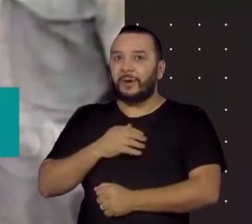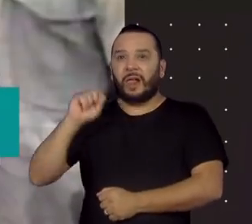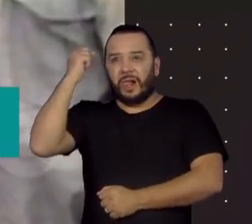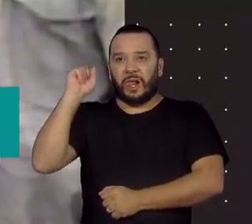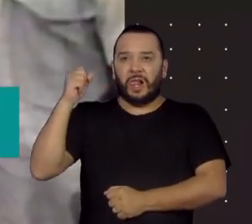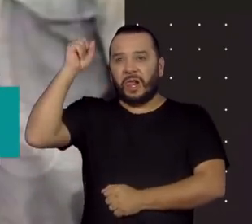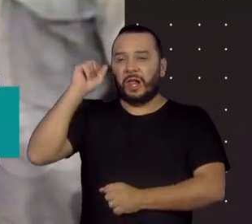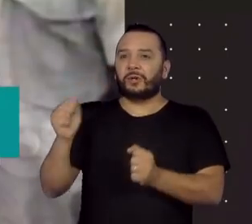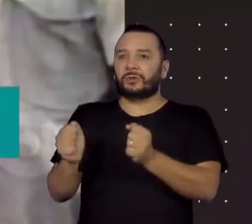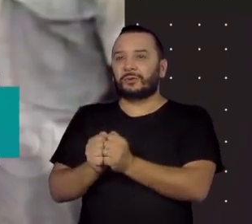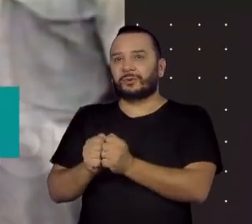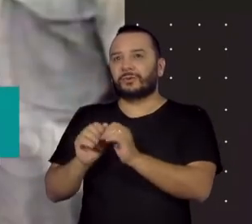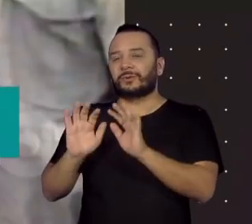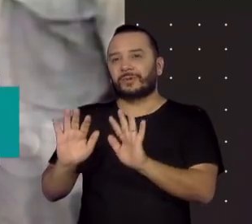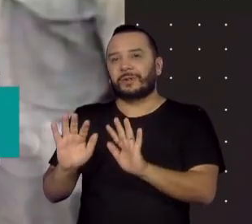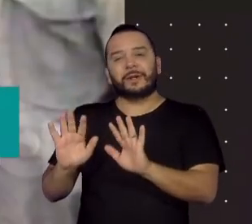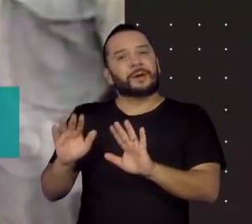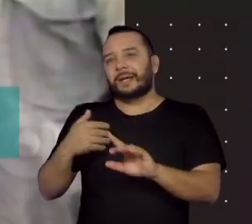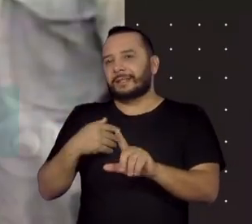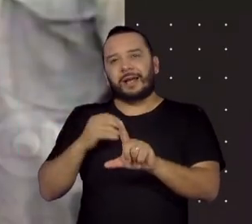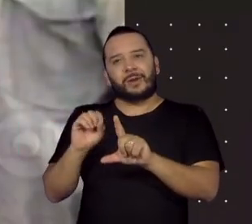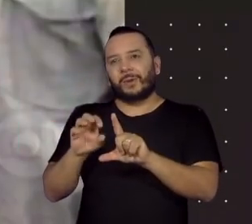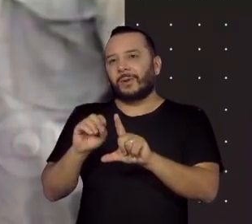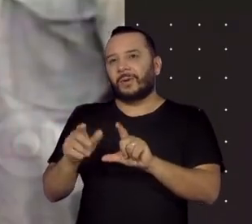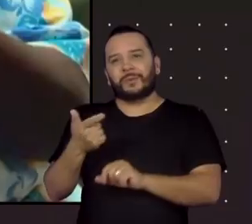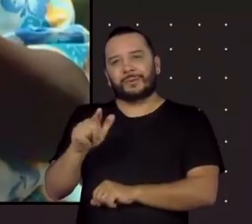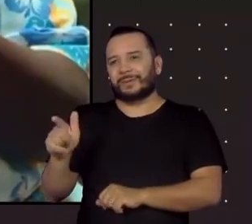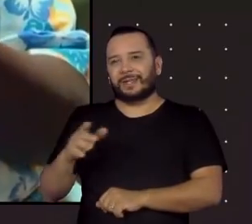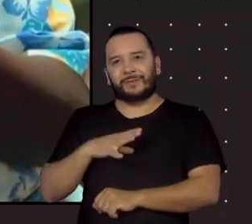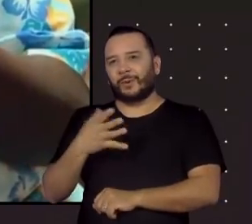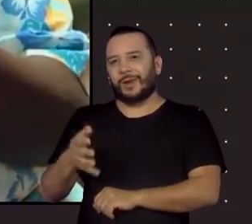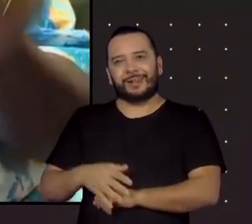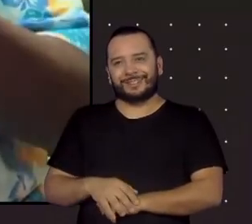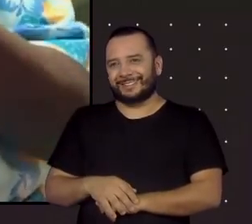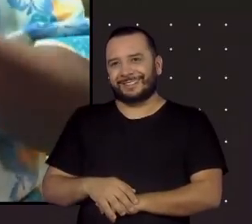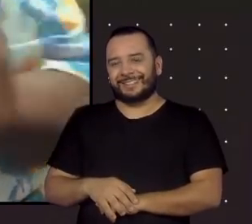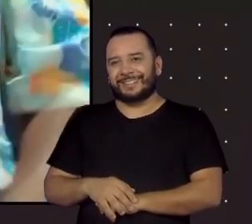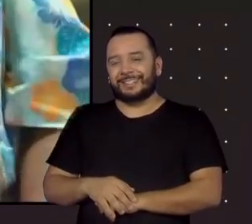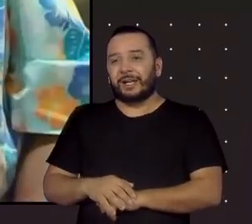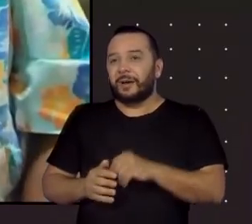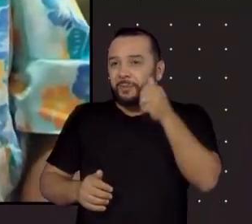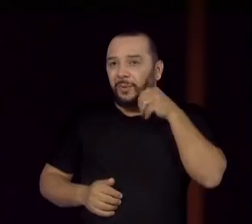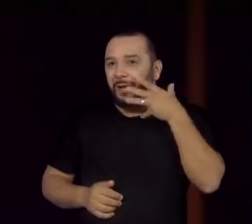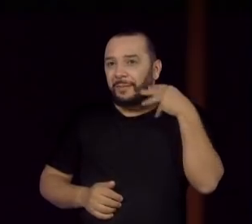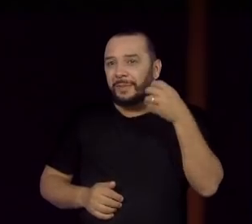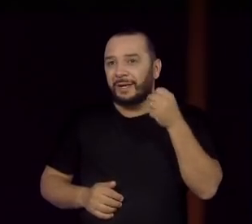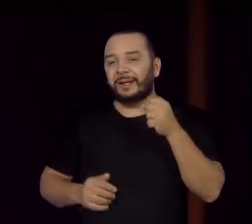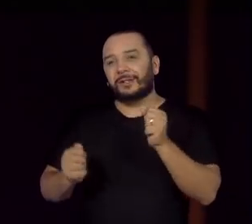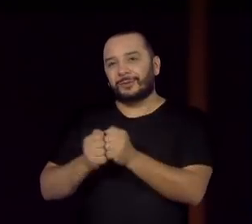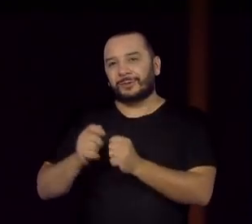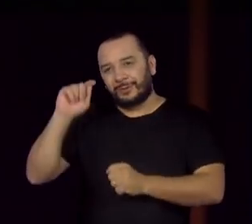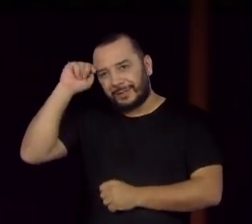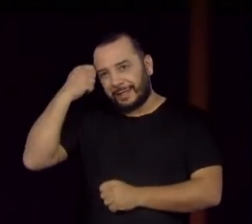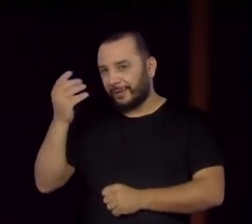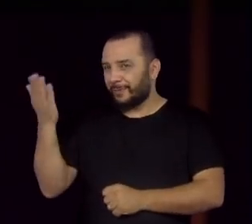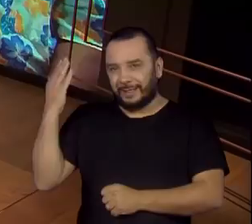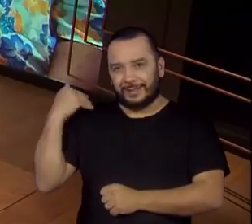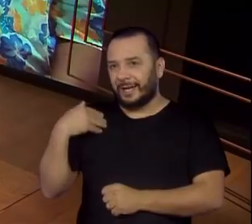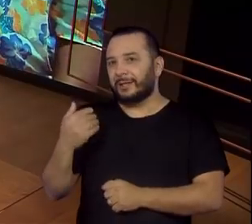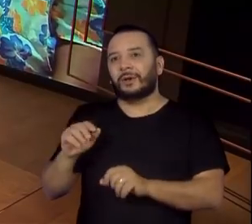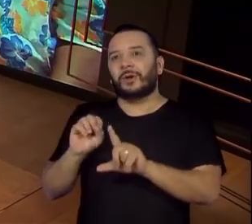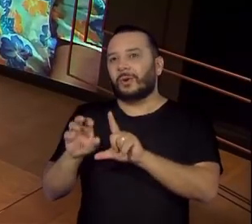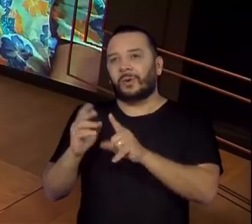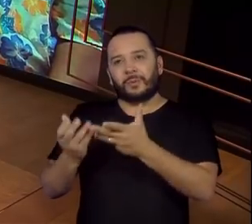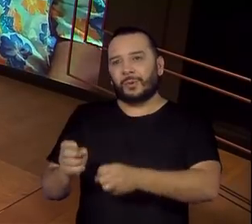Mas a Globo não tem essa coragem. Ela poderia ter agora, mas na época ela não teve. A época também era